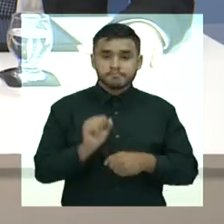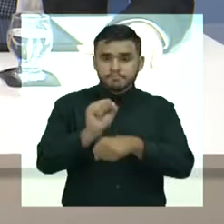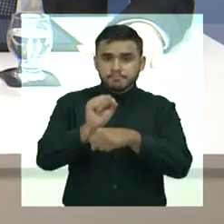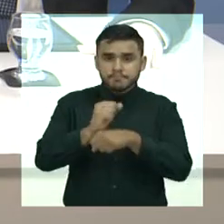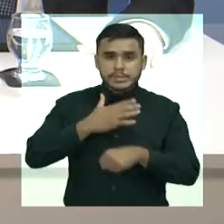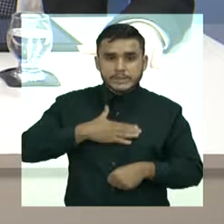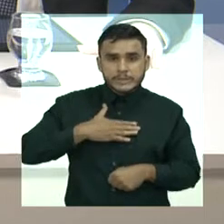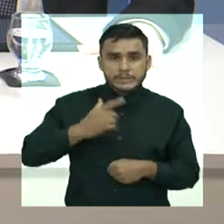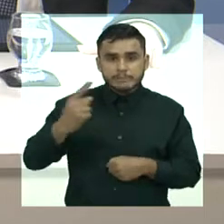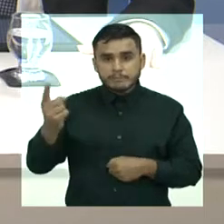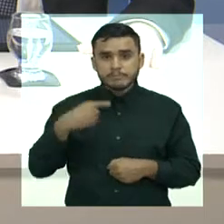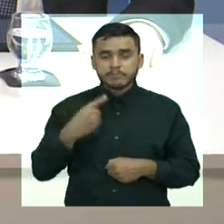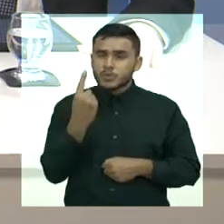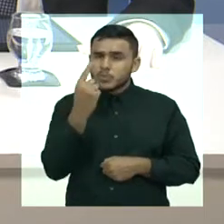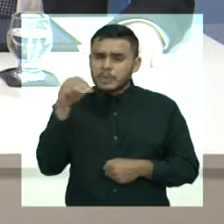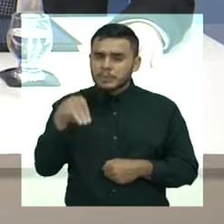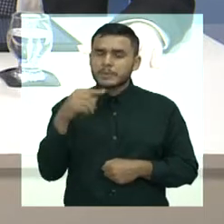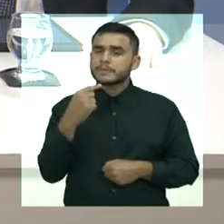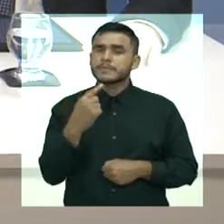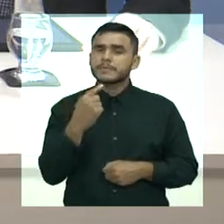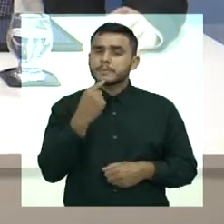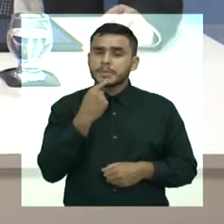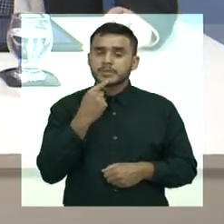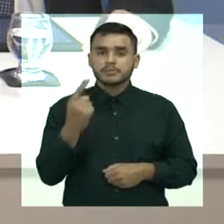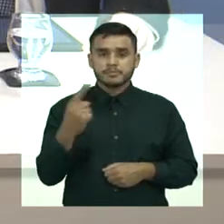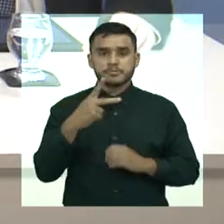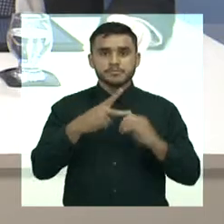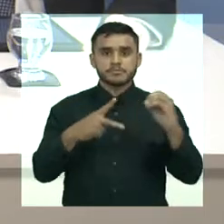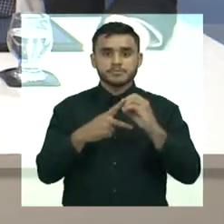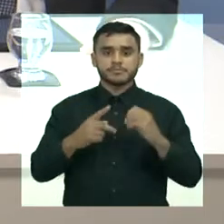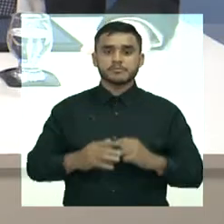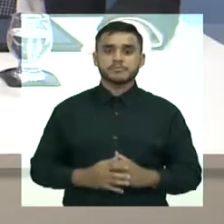voltaremos em um minuto com o programa Pela Ordem.